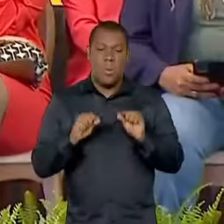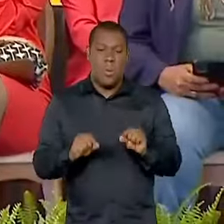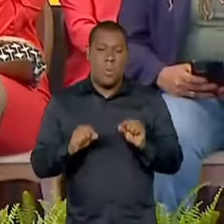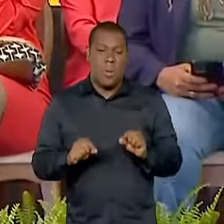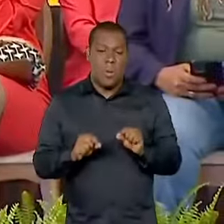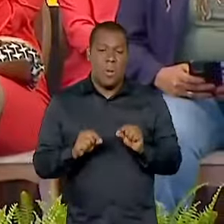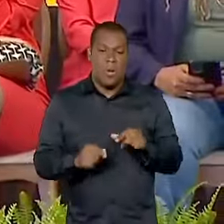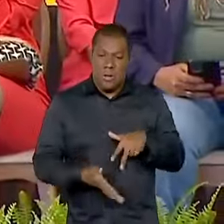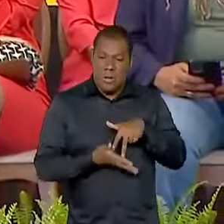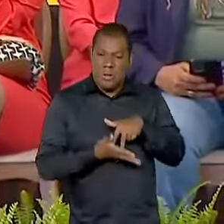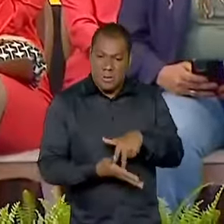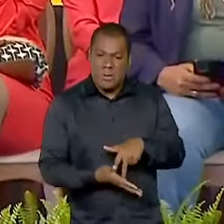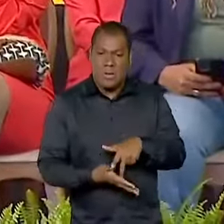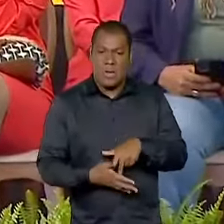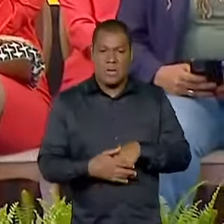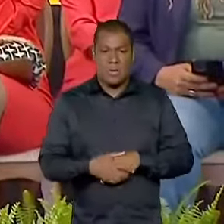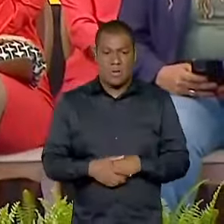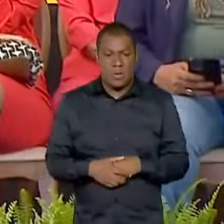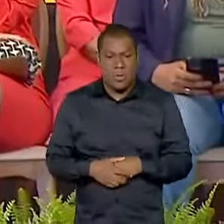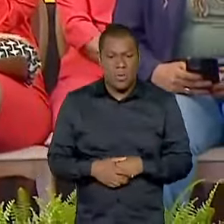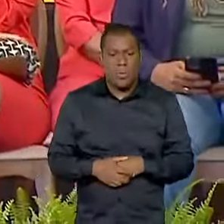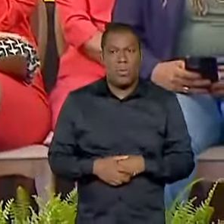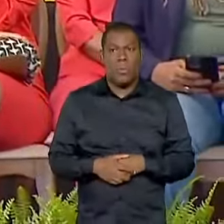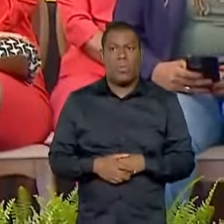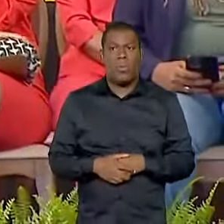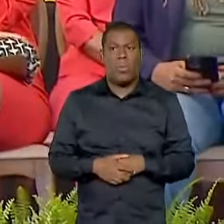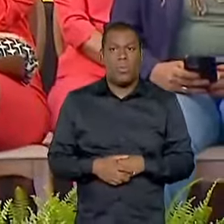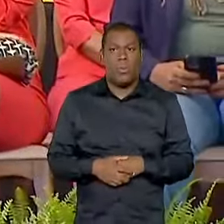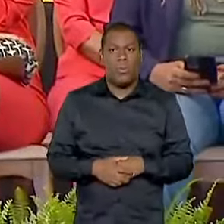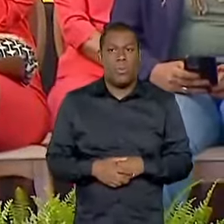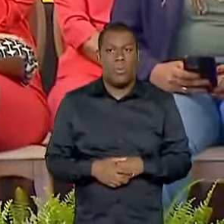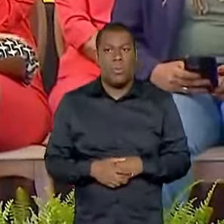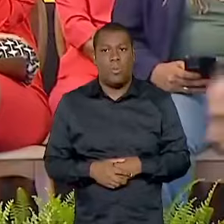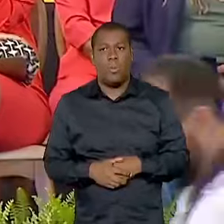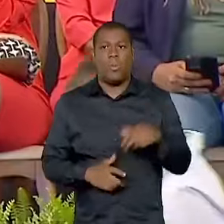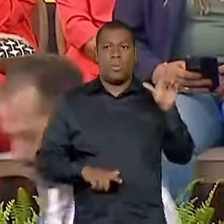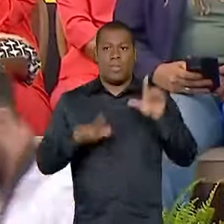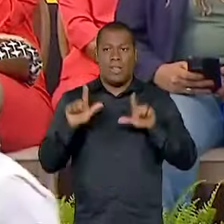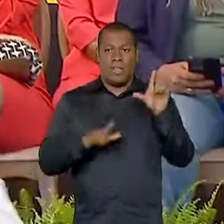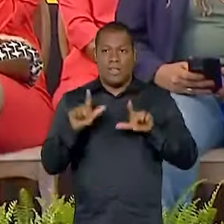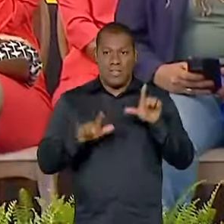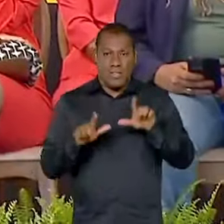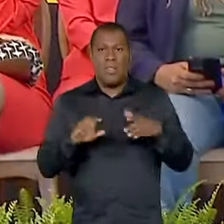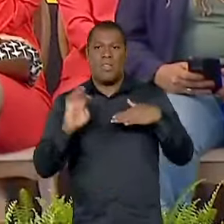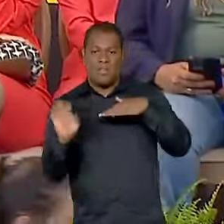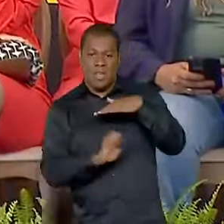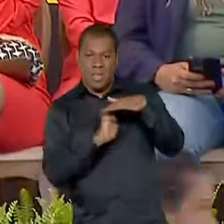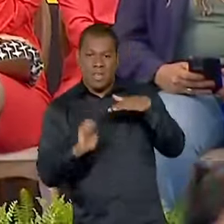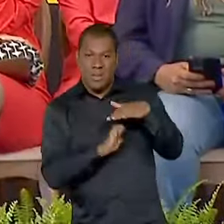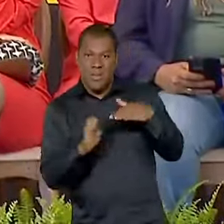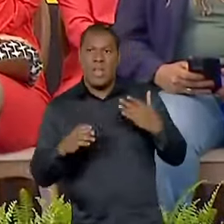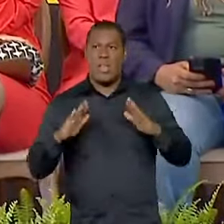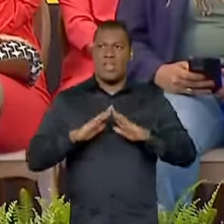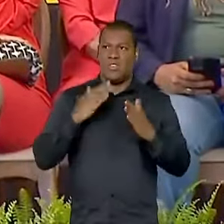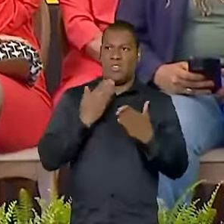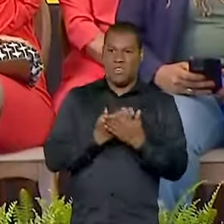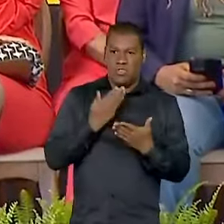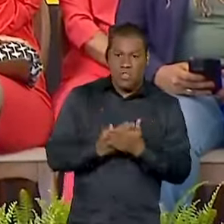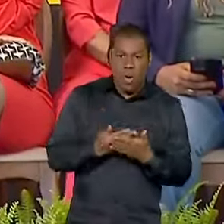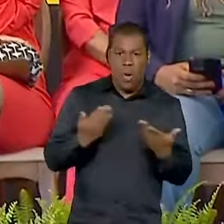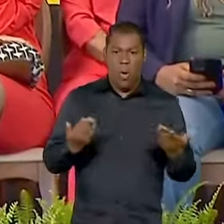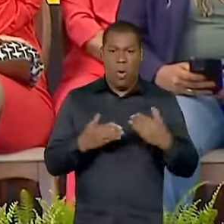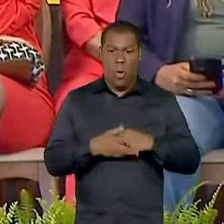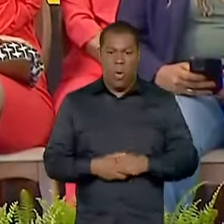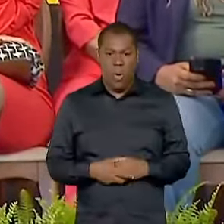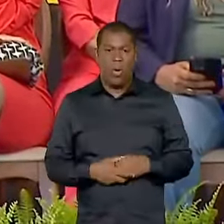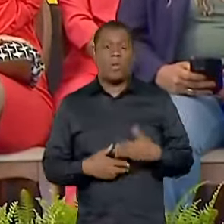dias nos mais diversos ambientes. Em programas de TV, nas empresas, nas escolas, nos